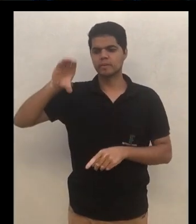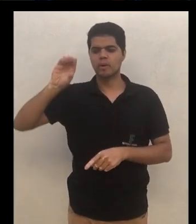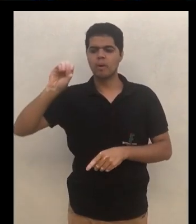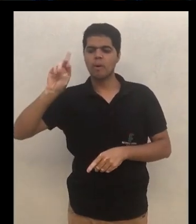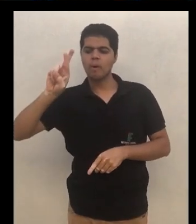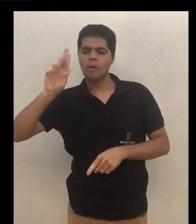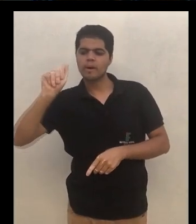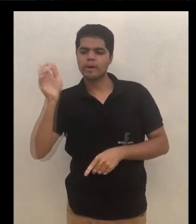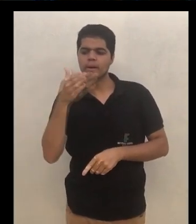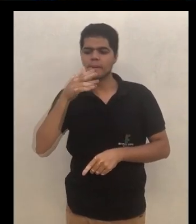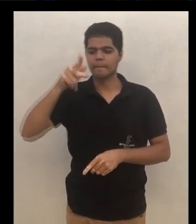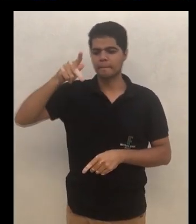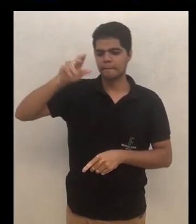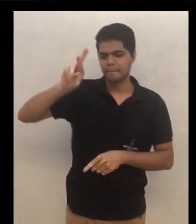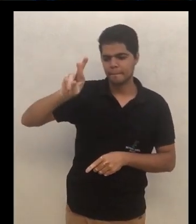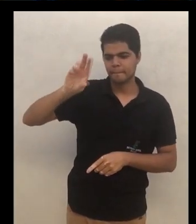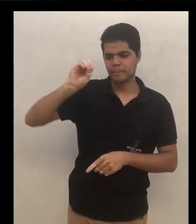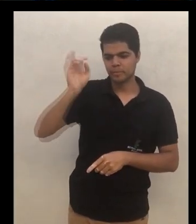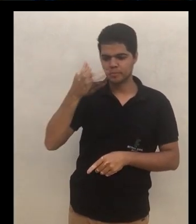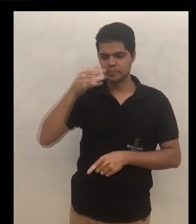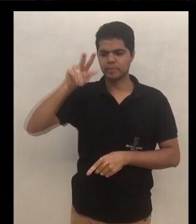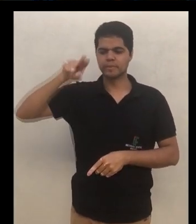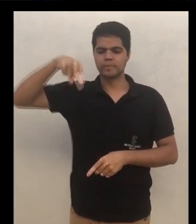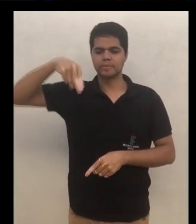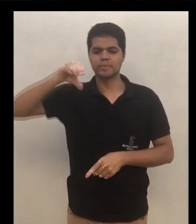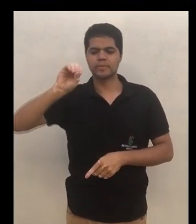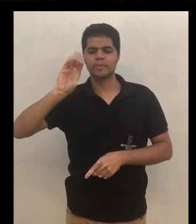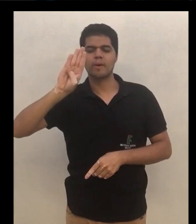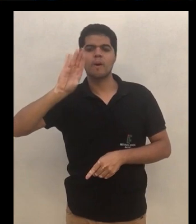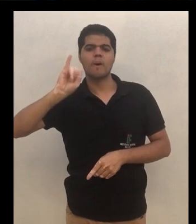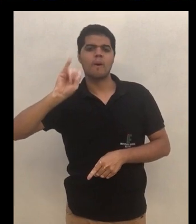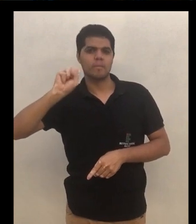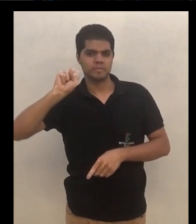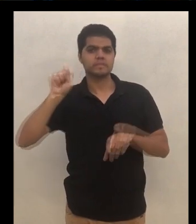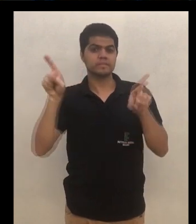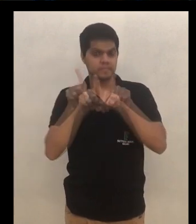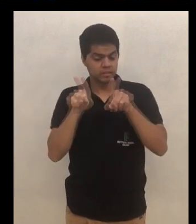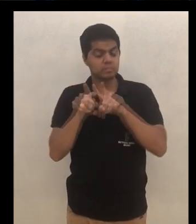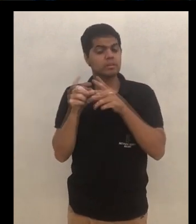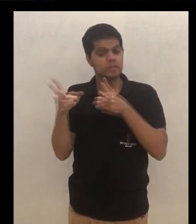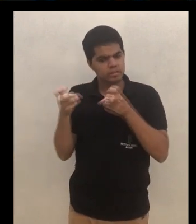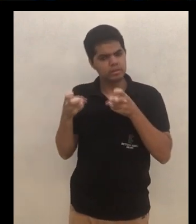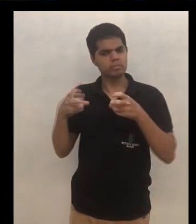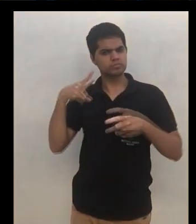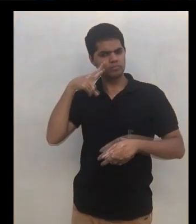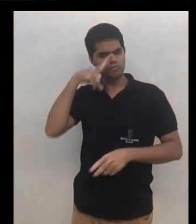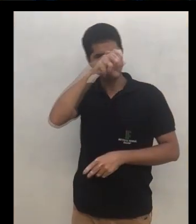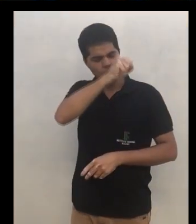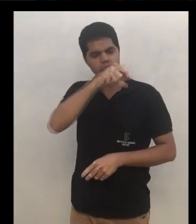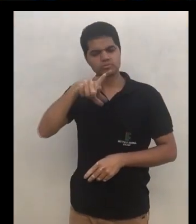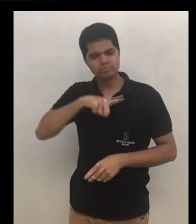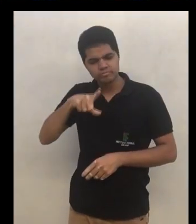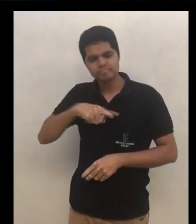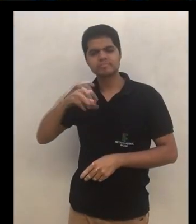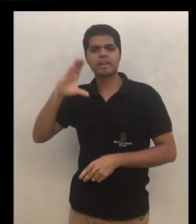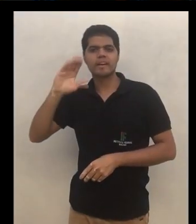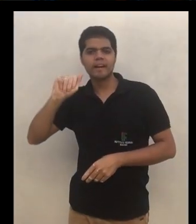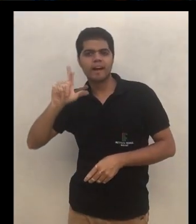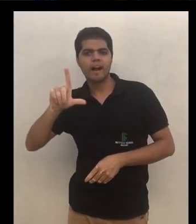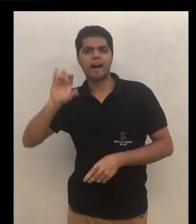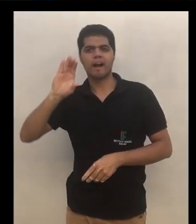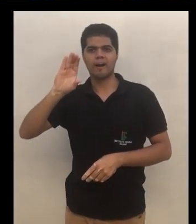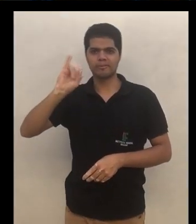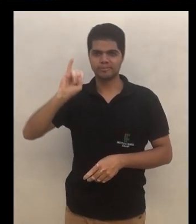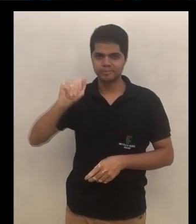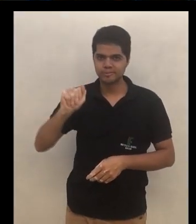um índice de lisina muito bom, que é um aminoácido, e é fonte de cálcio e de fósforo. E do ferro